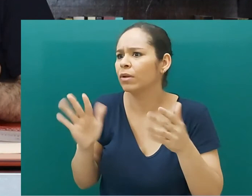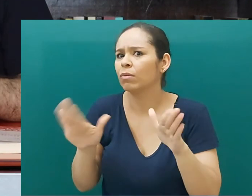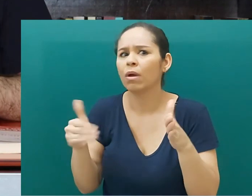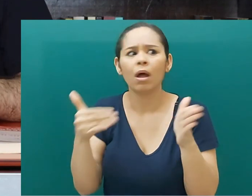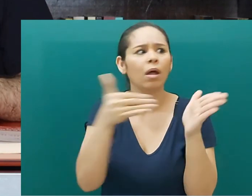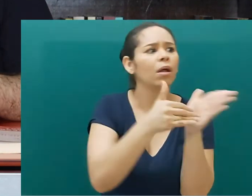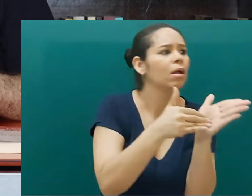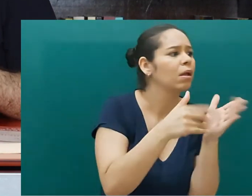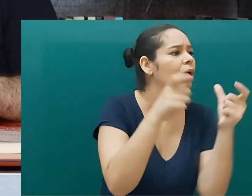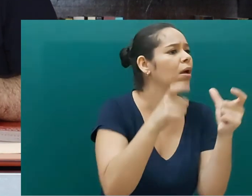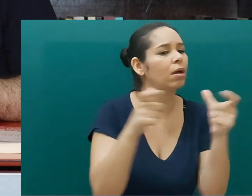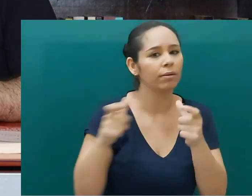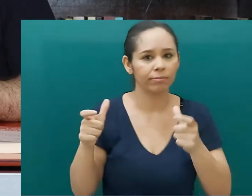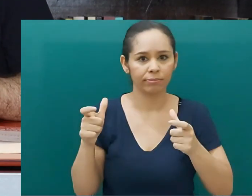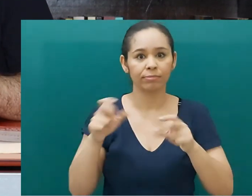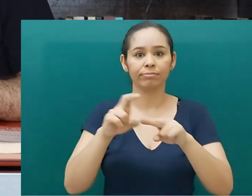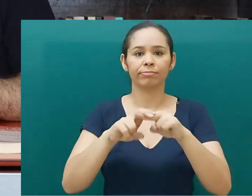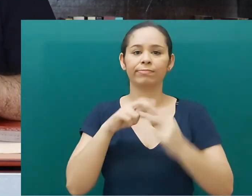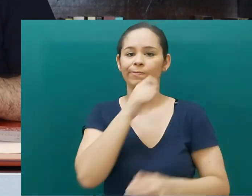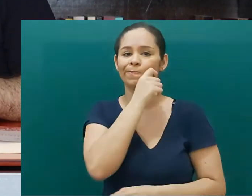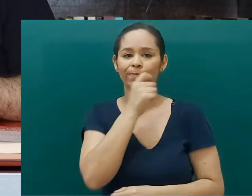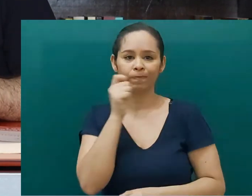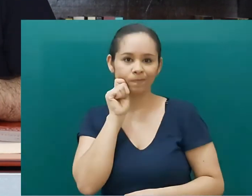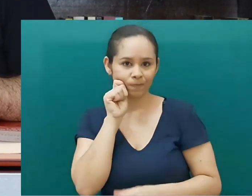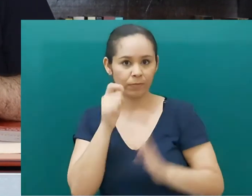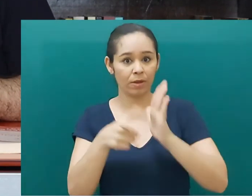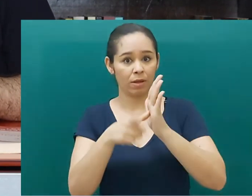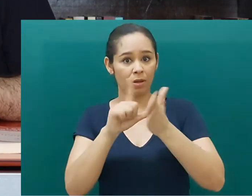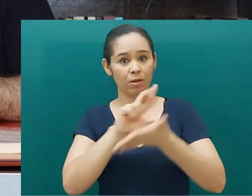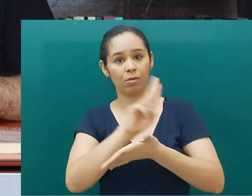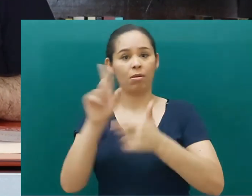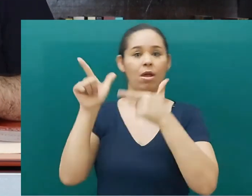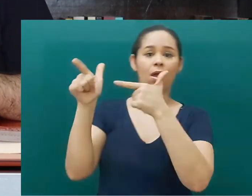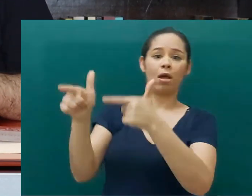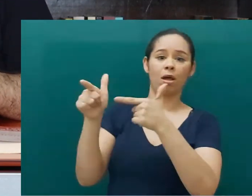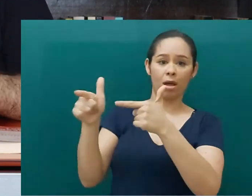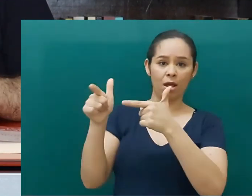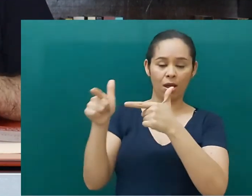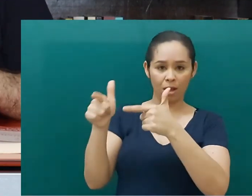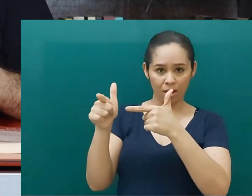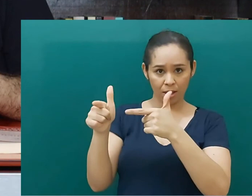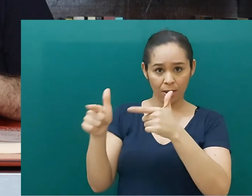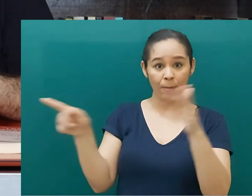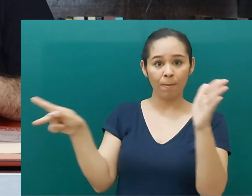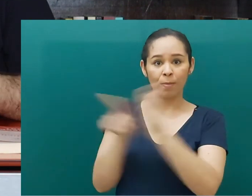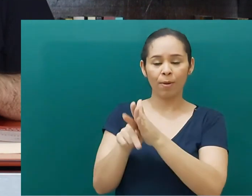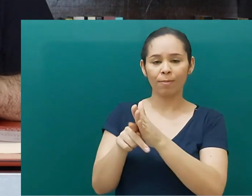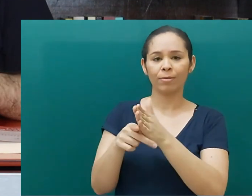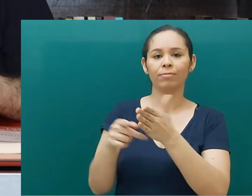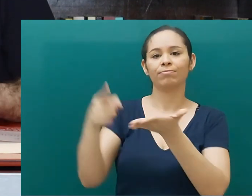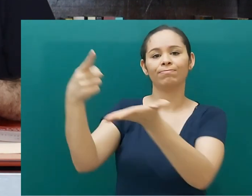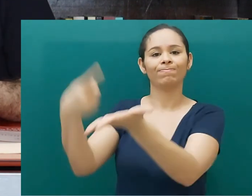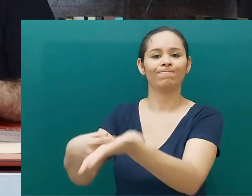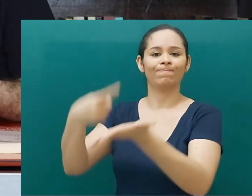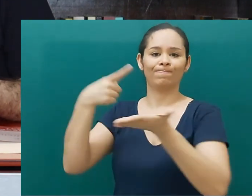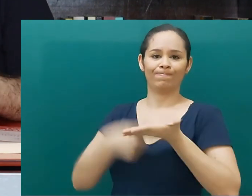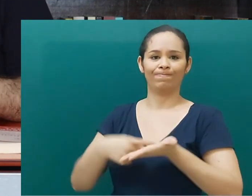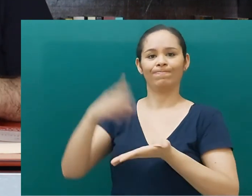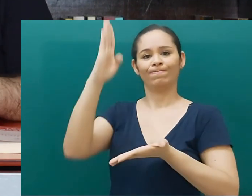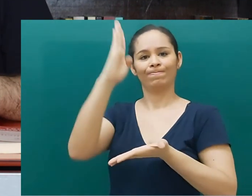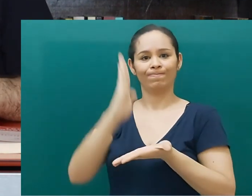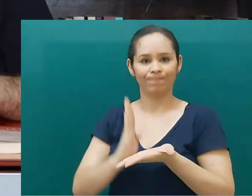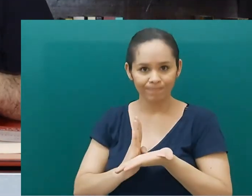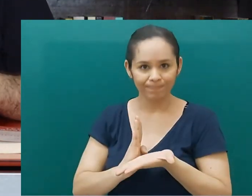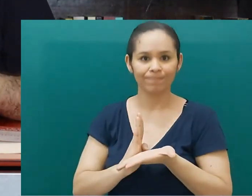rio. Então, o território do Amapá, no primeiro momento, ficou conhecido como um território contestado franco-brasileiro,